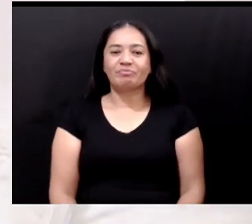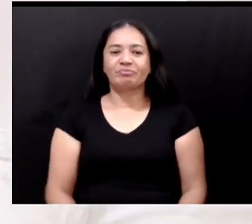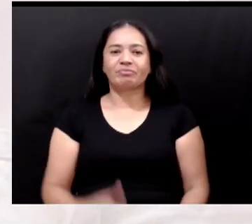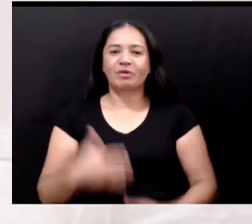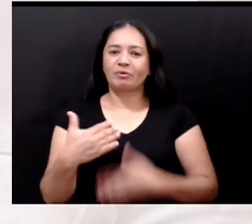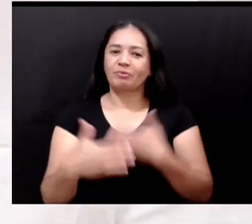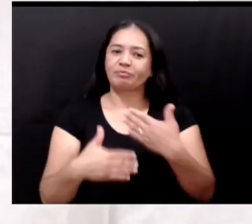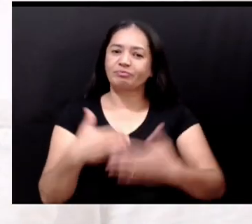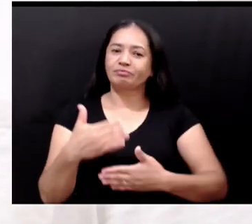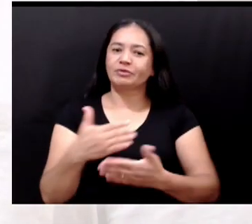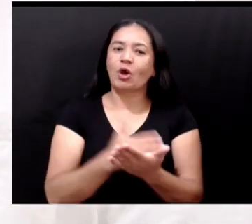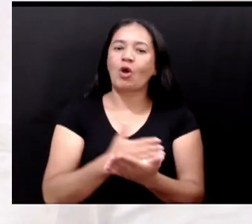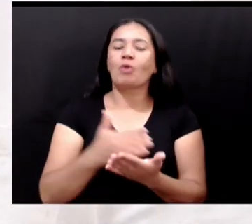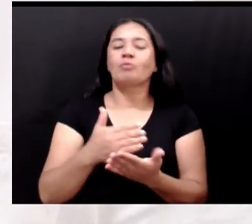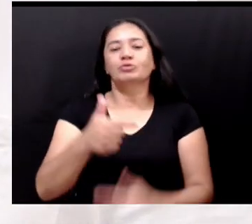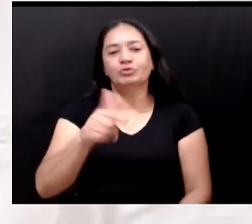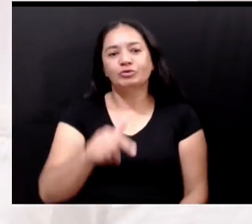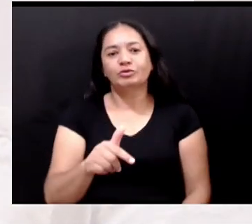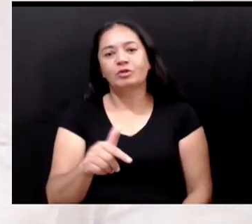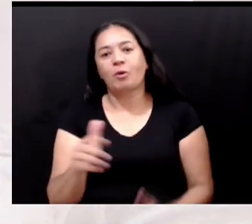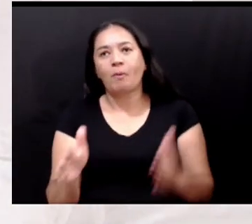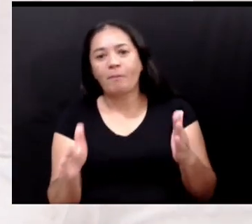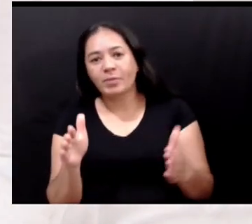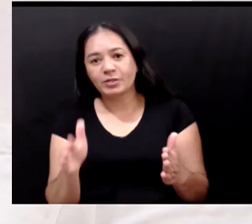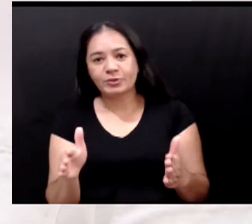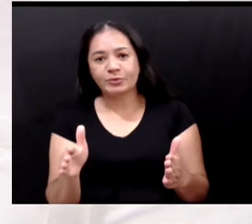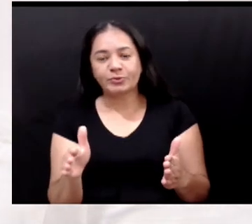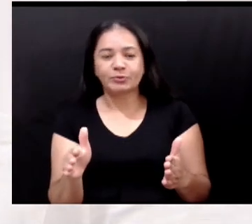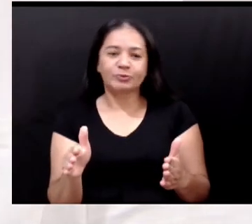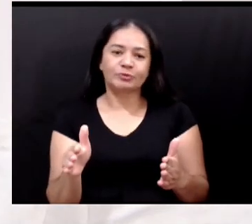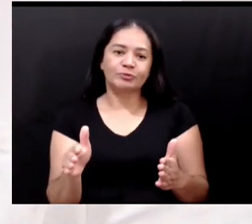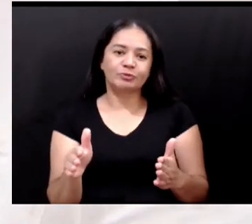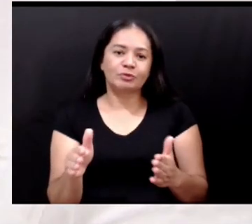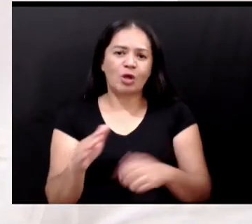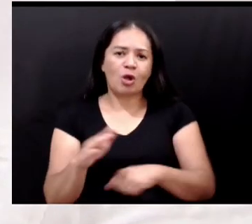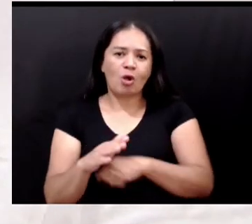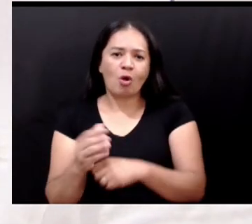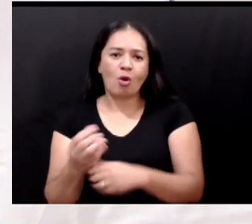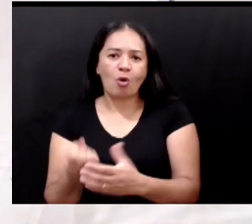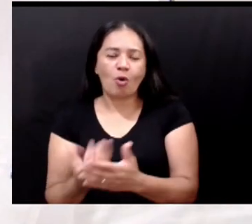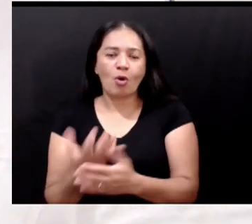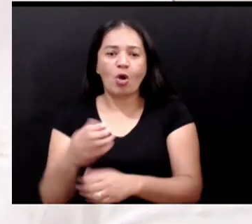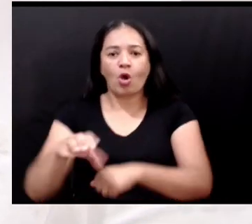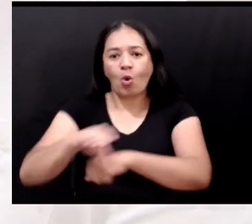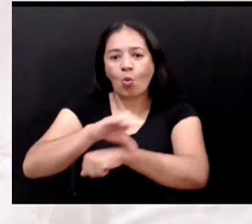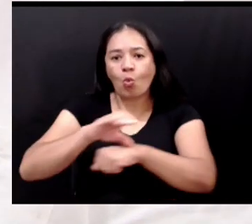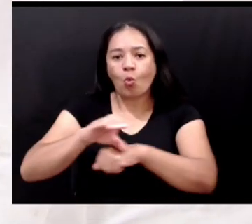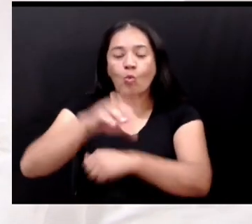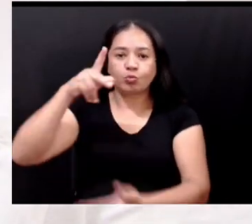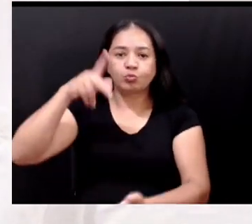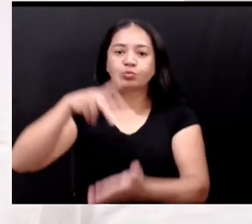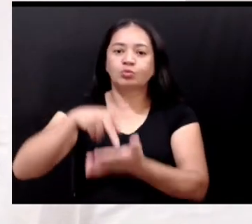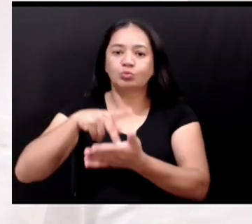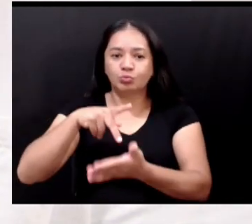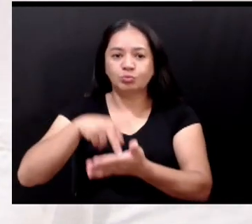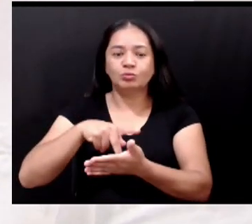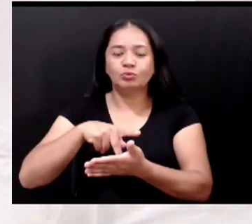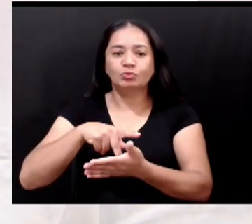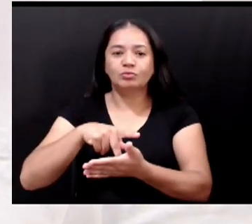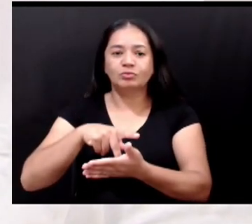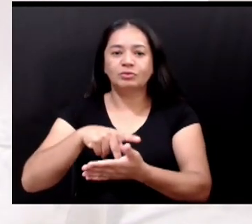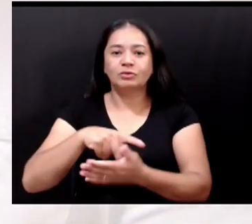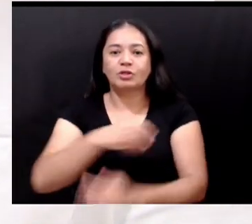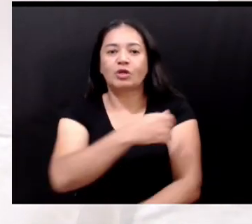calista. Tivemos uma época, quando surgiu o primeiro curso oficial realmente, o enfermeiro